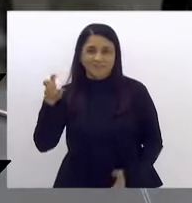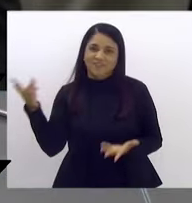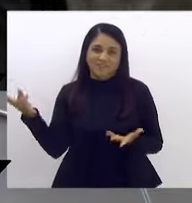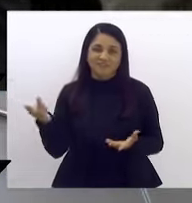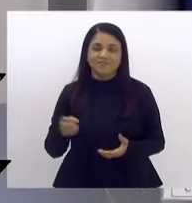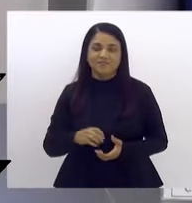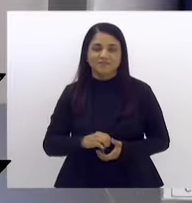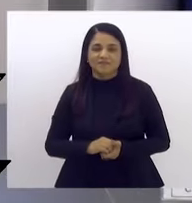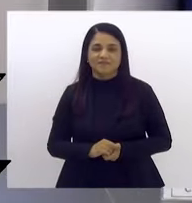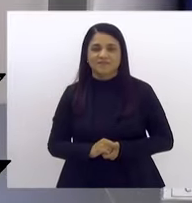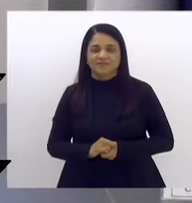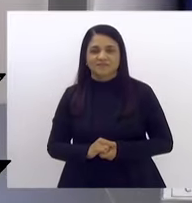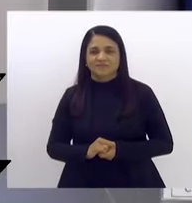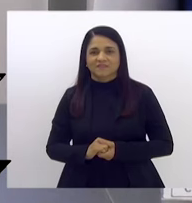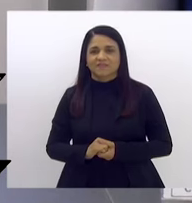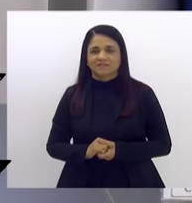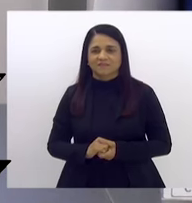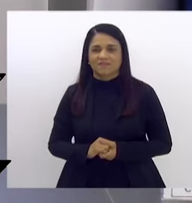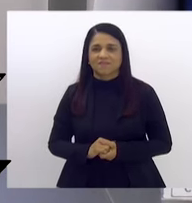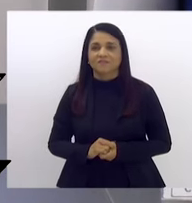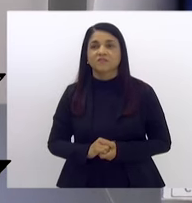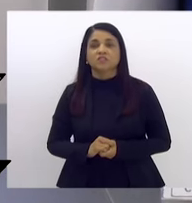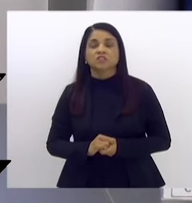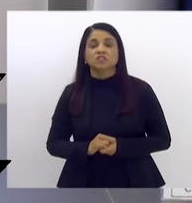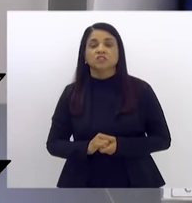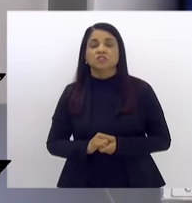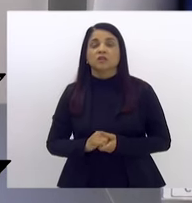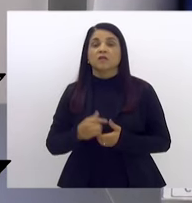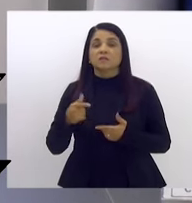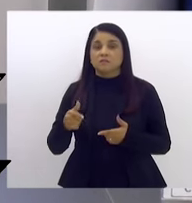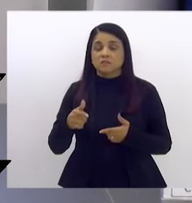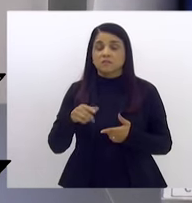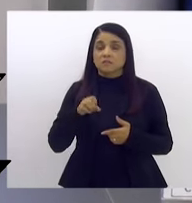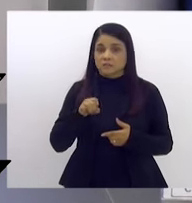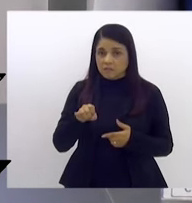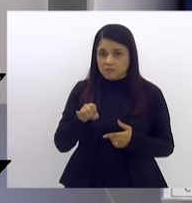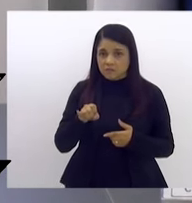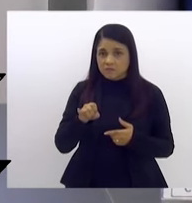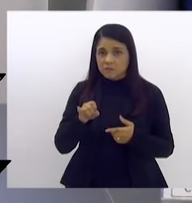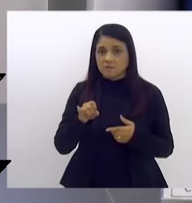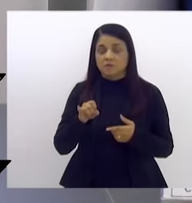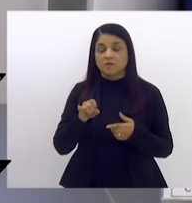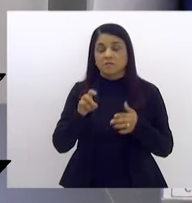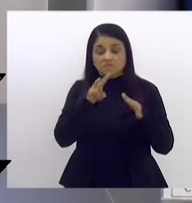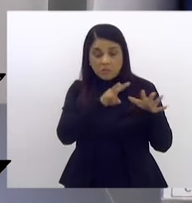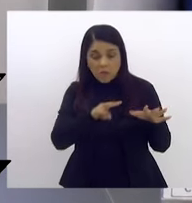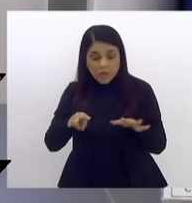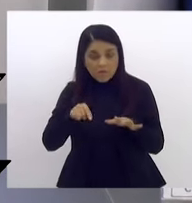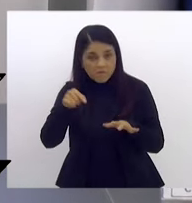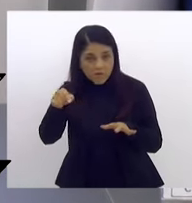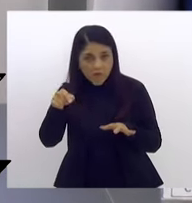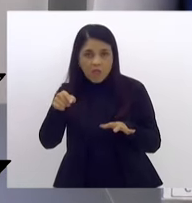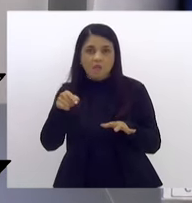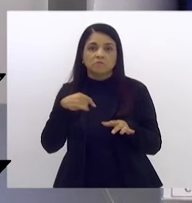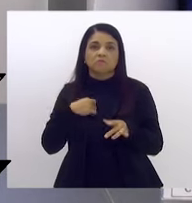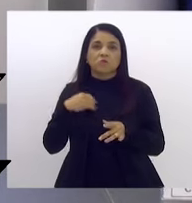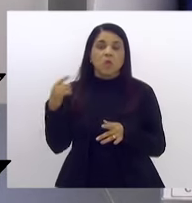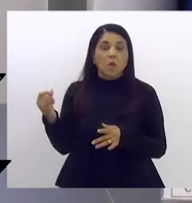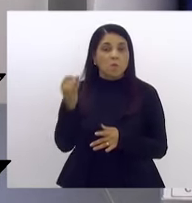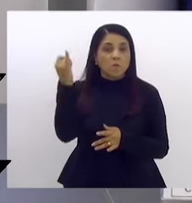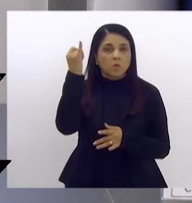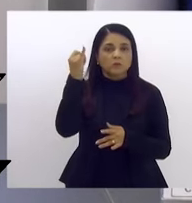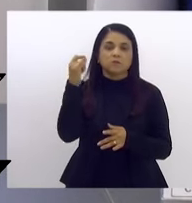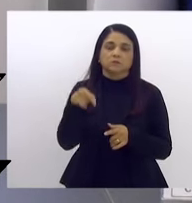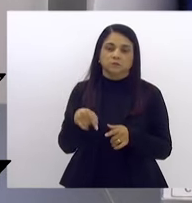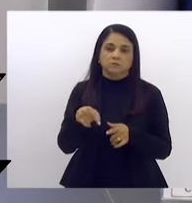oficial já que chegando chegando que eles possam mandar até a próxima sessão dê a prioridade mande até a próxima sessão